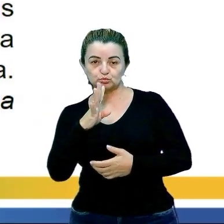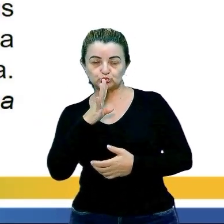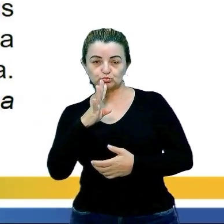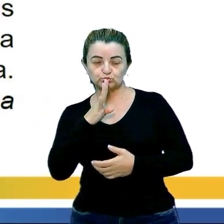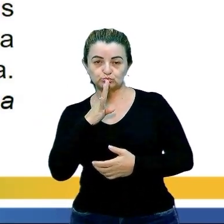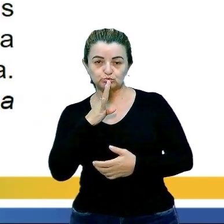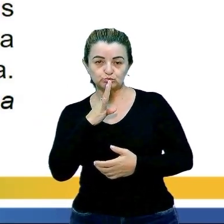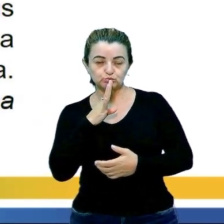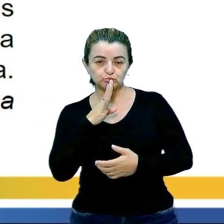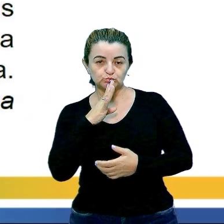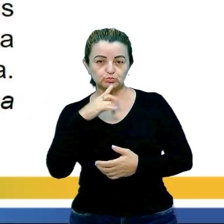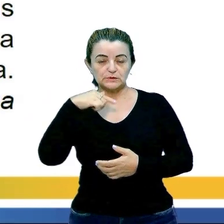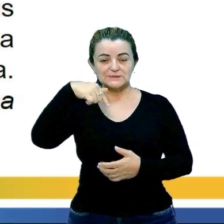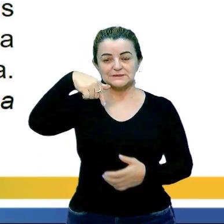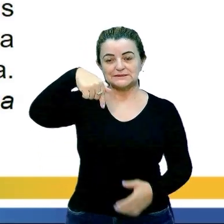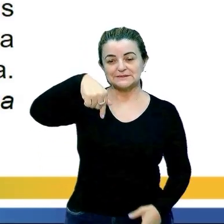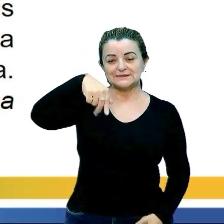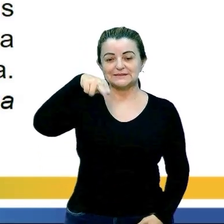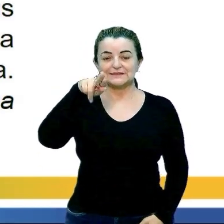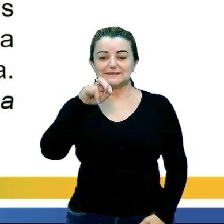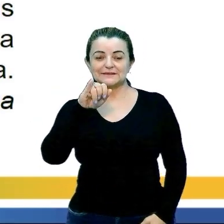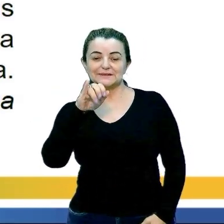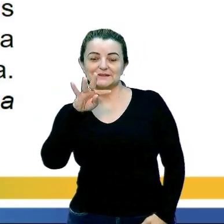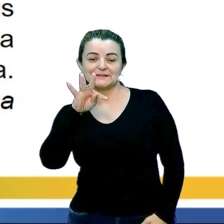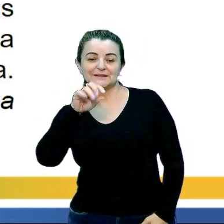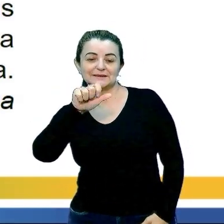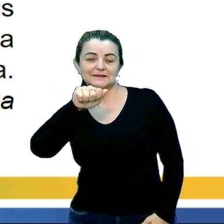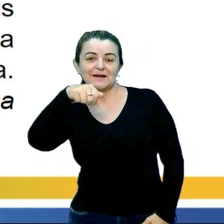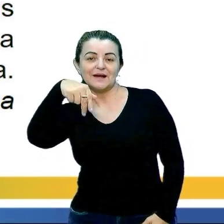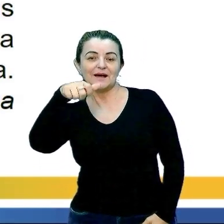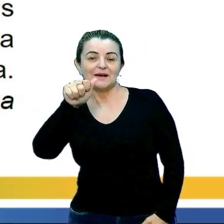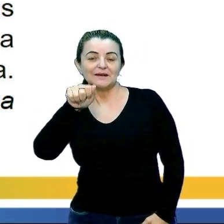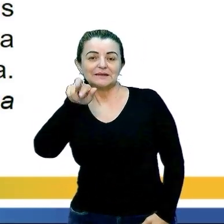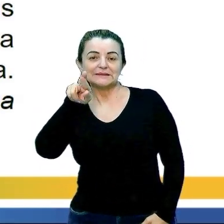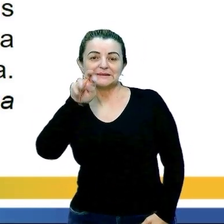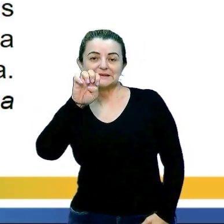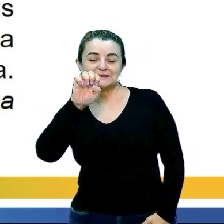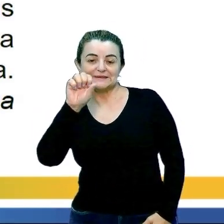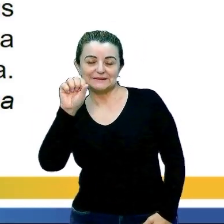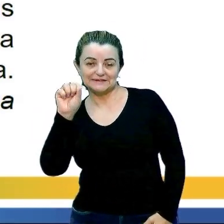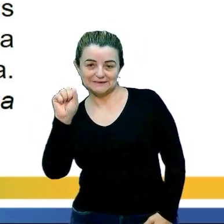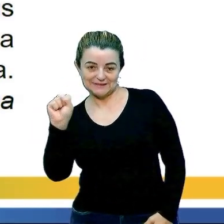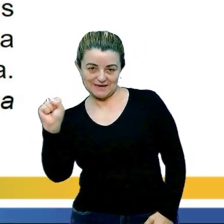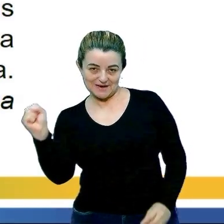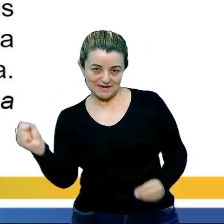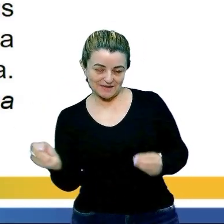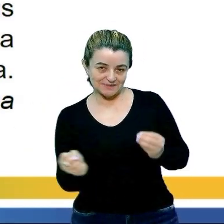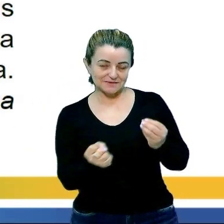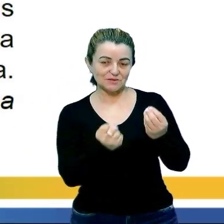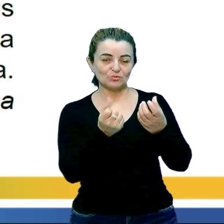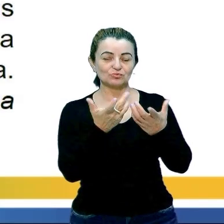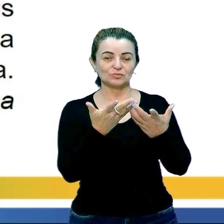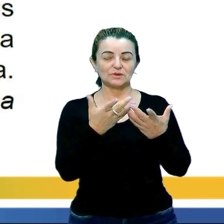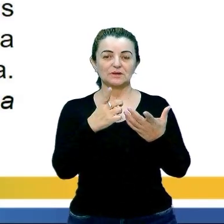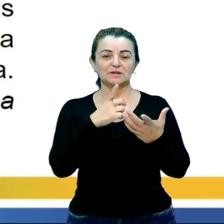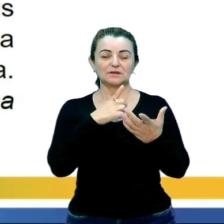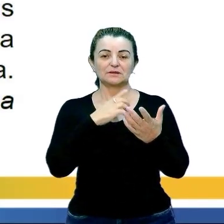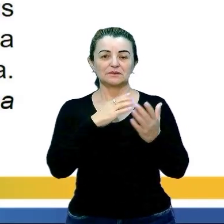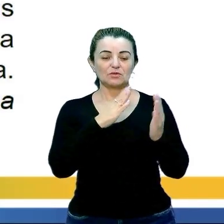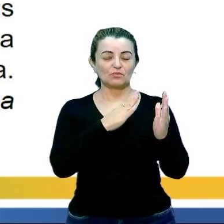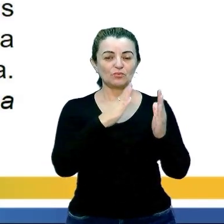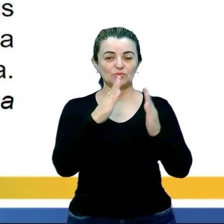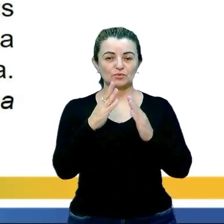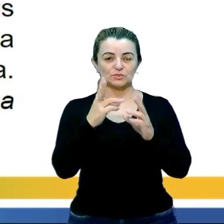seus quintanares, nome que o poeta Manuel Bandeira deu a esses quartetos com